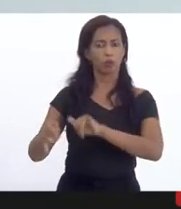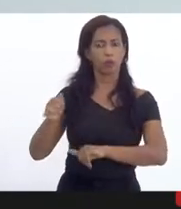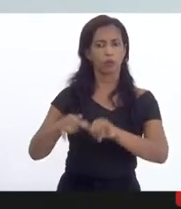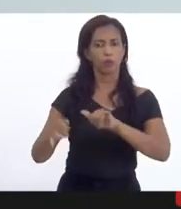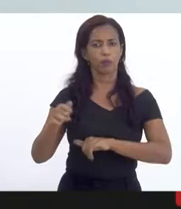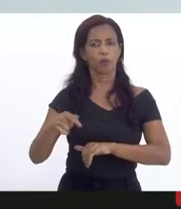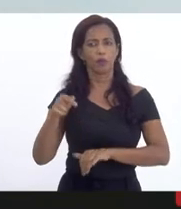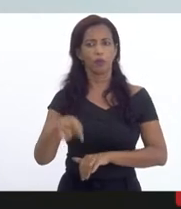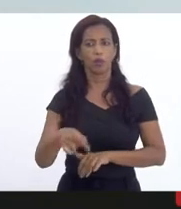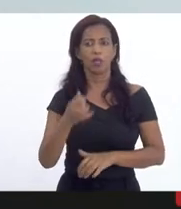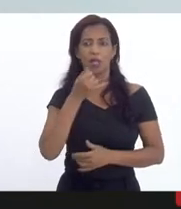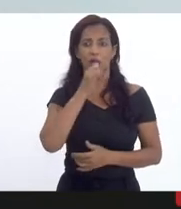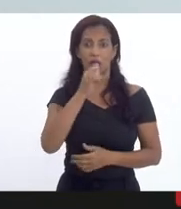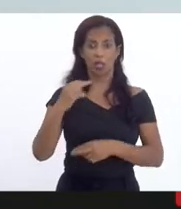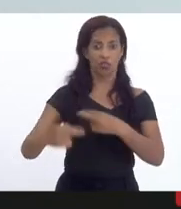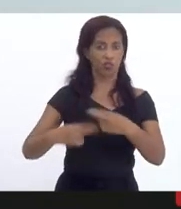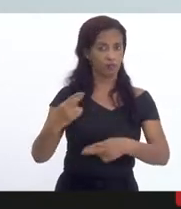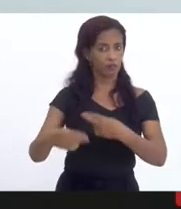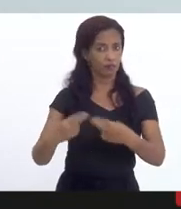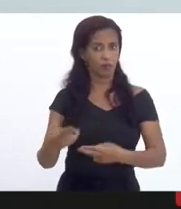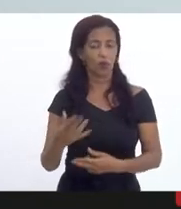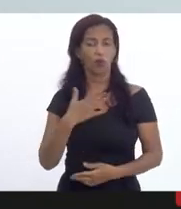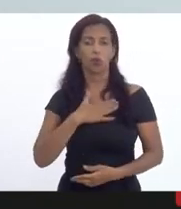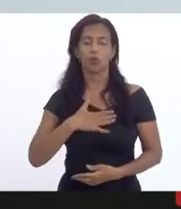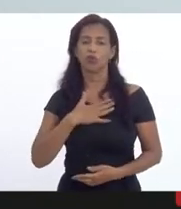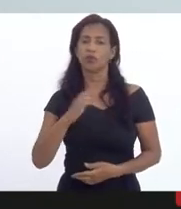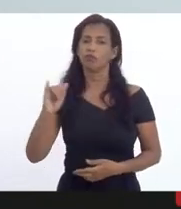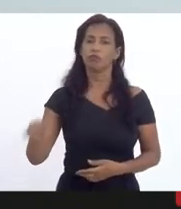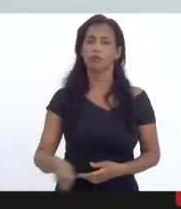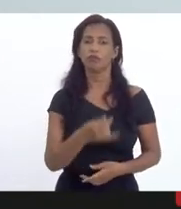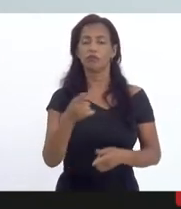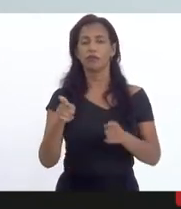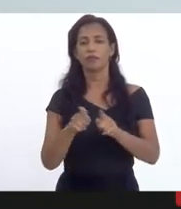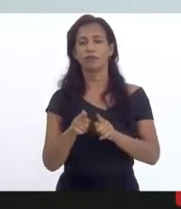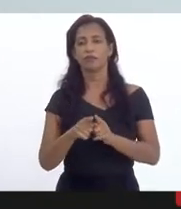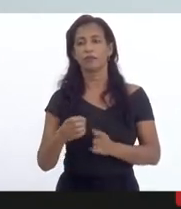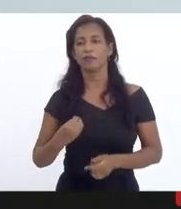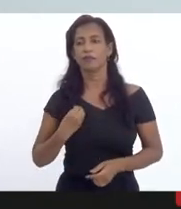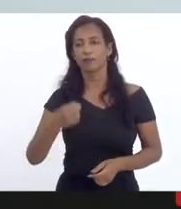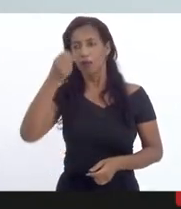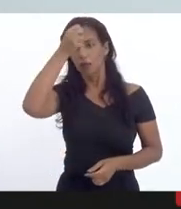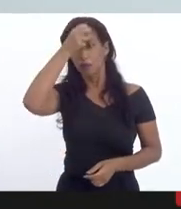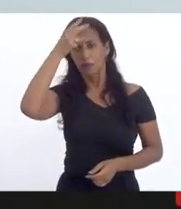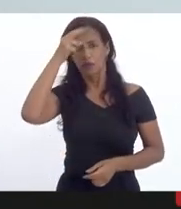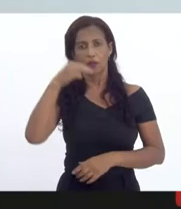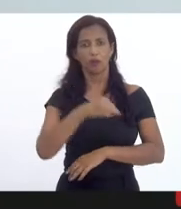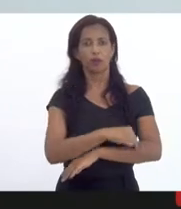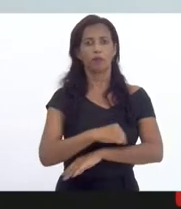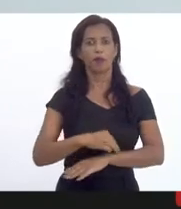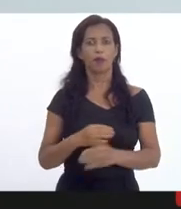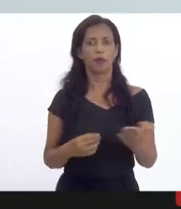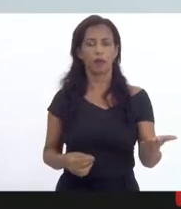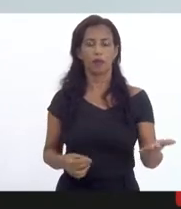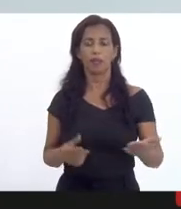isso, a eficiência energética e energias renováveis. Gostaria de aproveitar também a presença do prefeito Albert aqui de Macaé